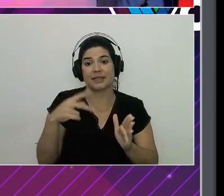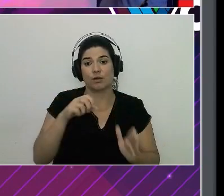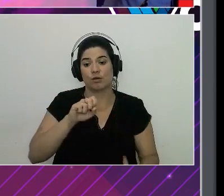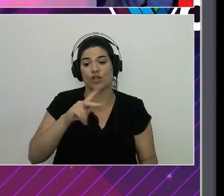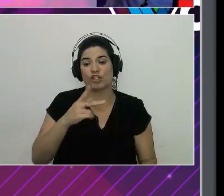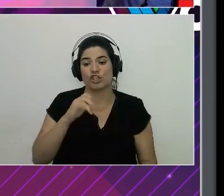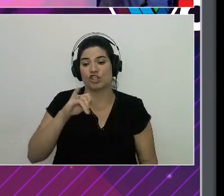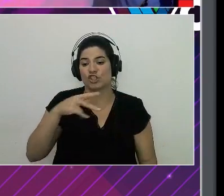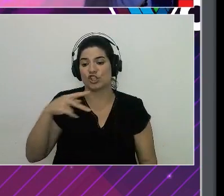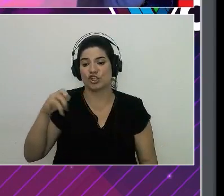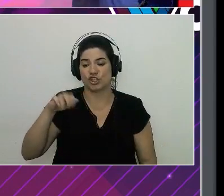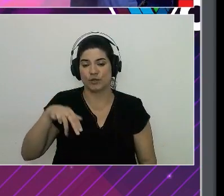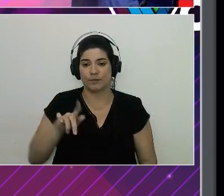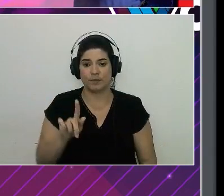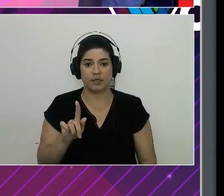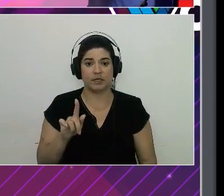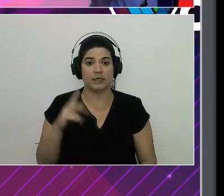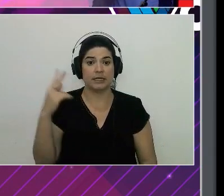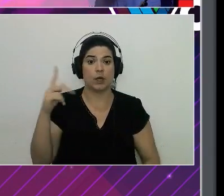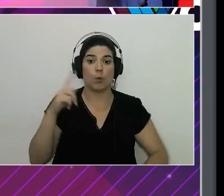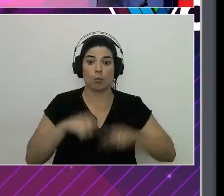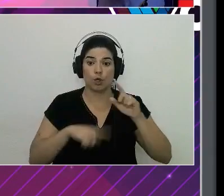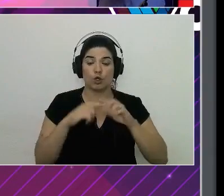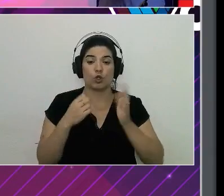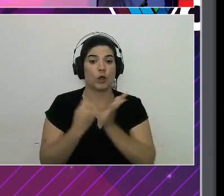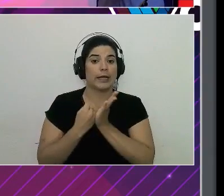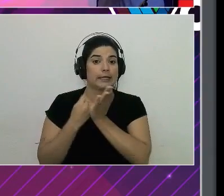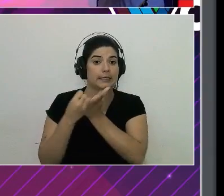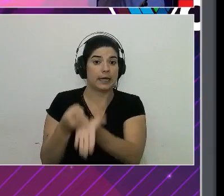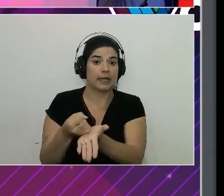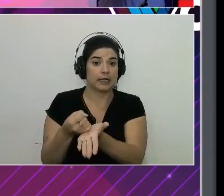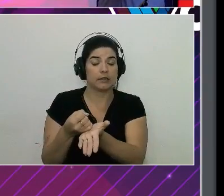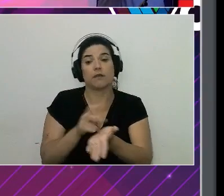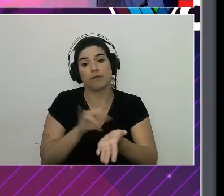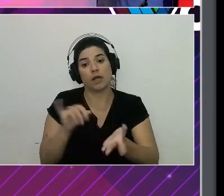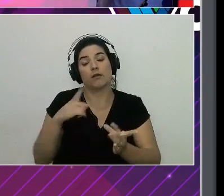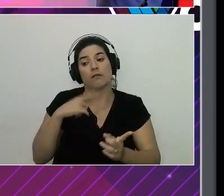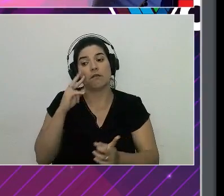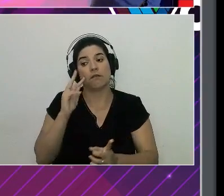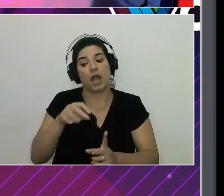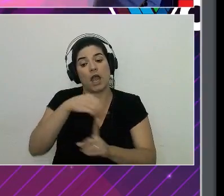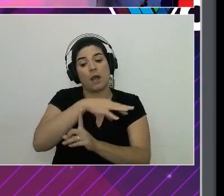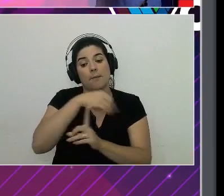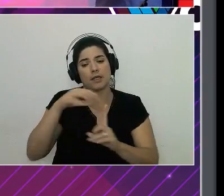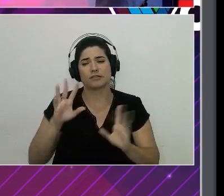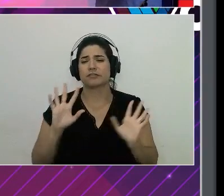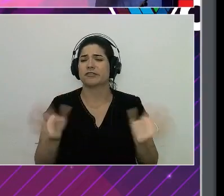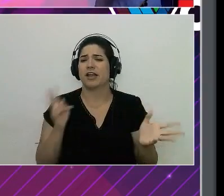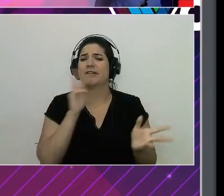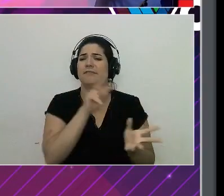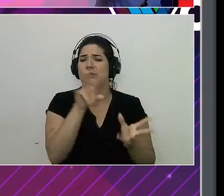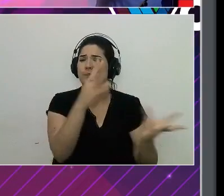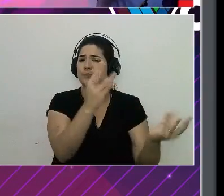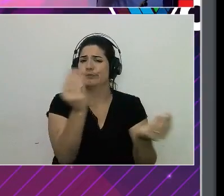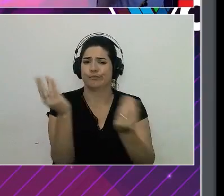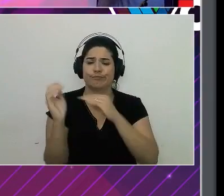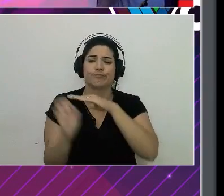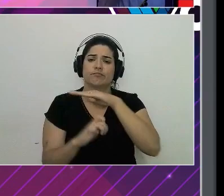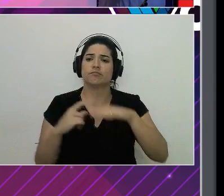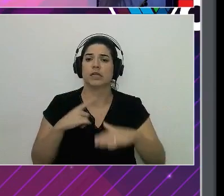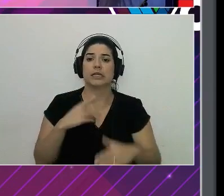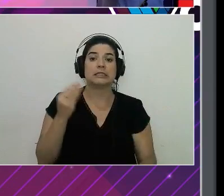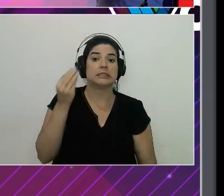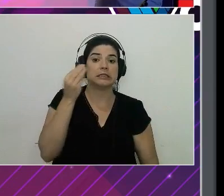mesmo o seu produto para o cliente. Então, você vai bater numa API lá e ver. Já vi muita empresa fazendo isso, então você tem um test runner que ele é